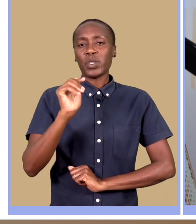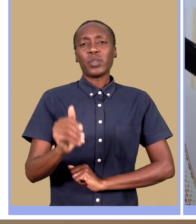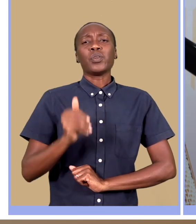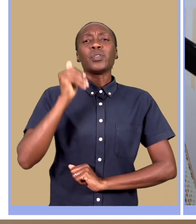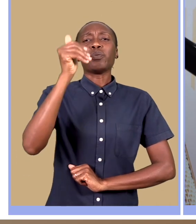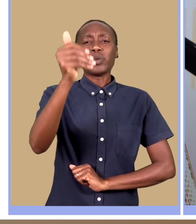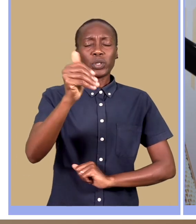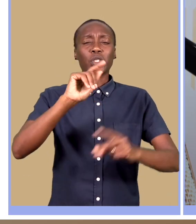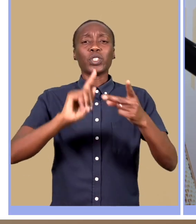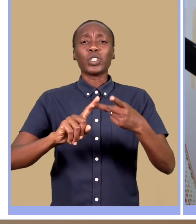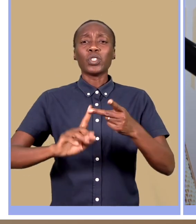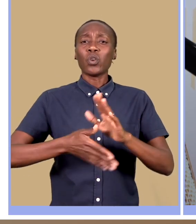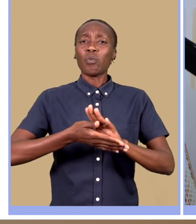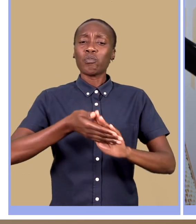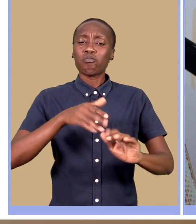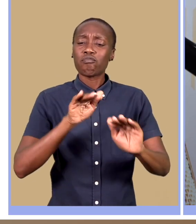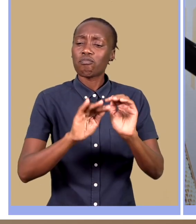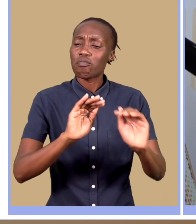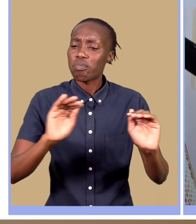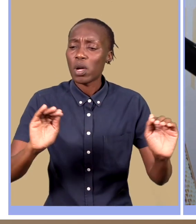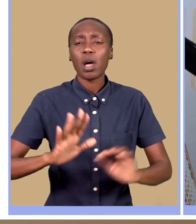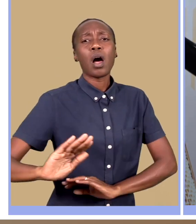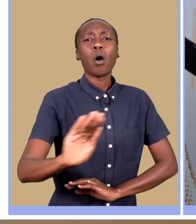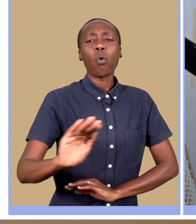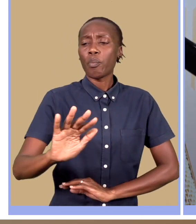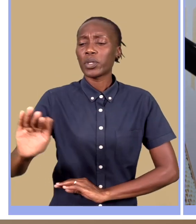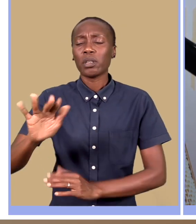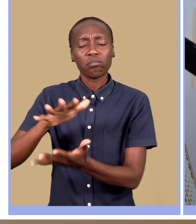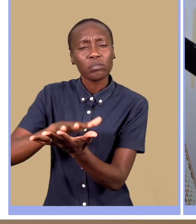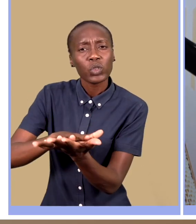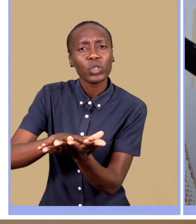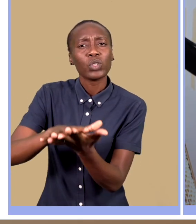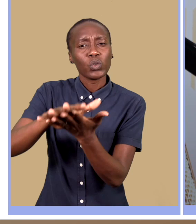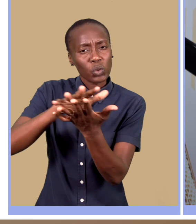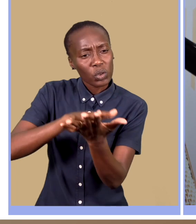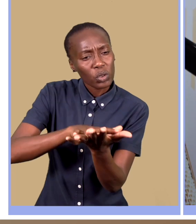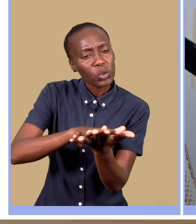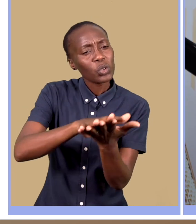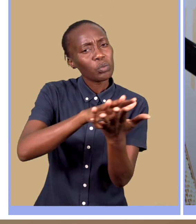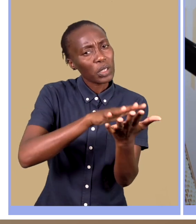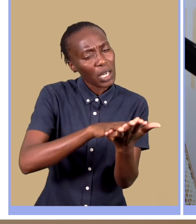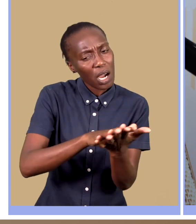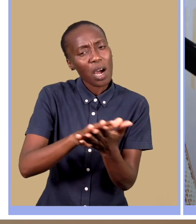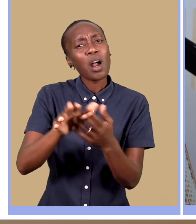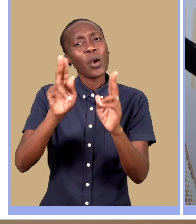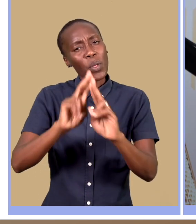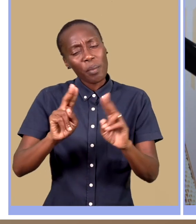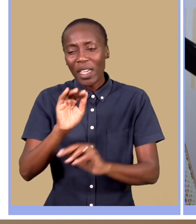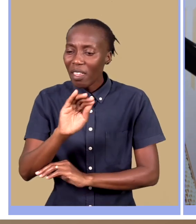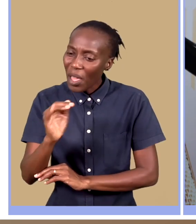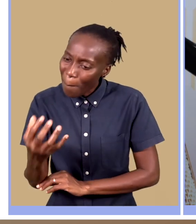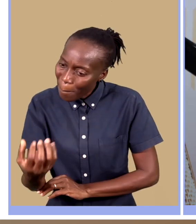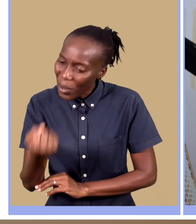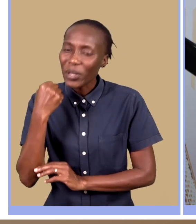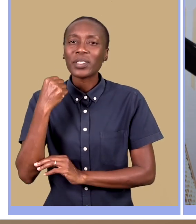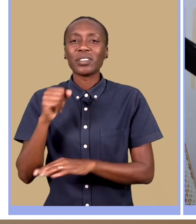depois começar a trabalhar com as comunidades para explicar a elas que de fato convém sair daí.